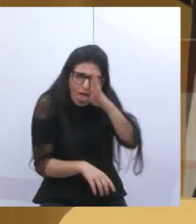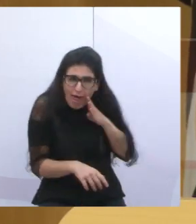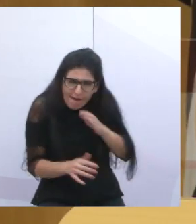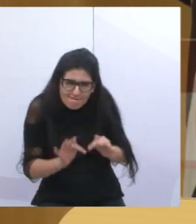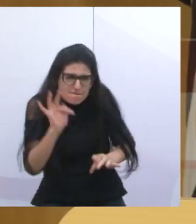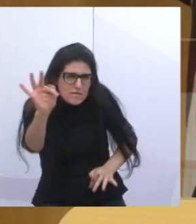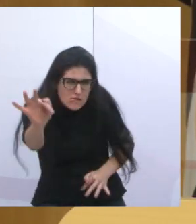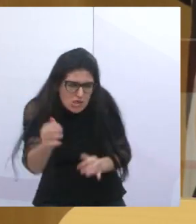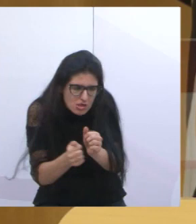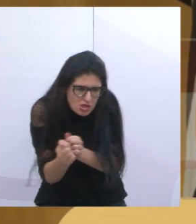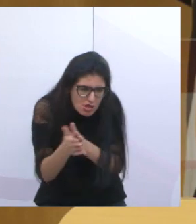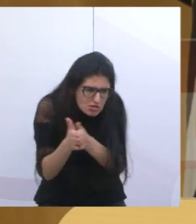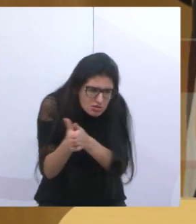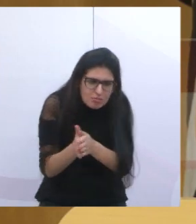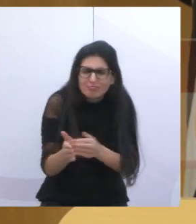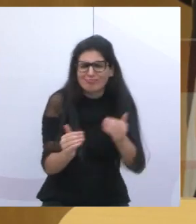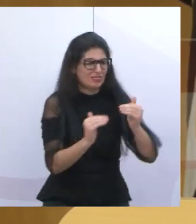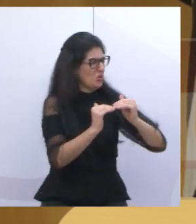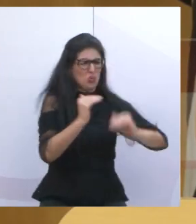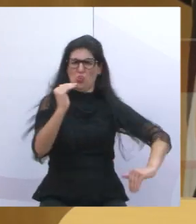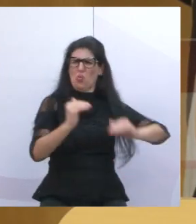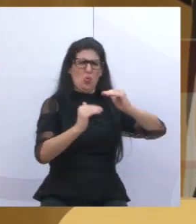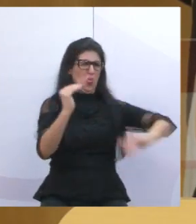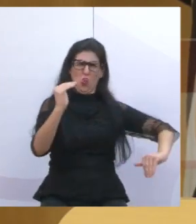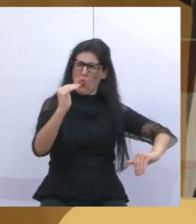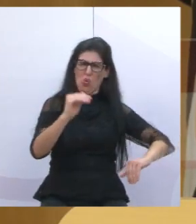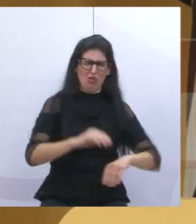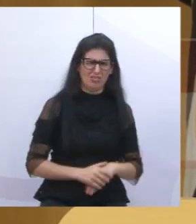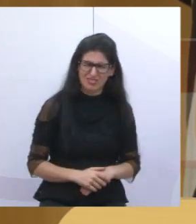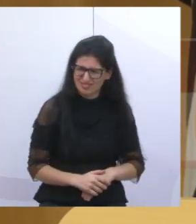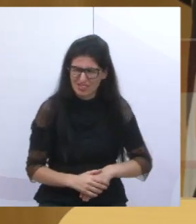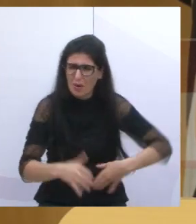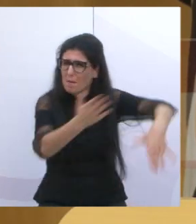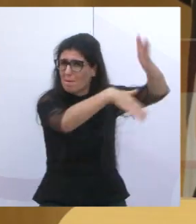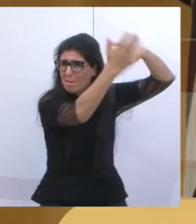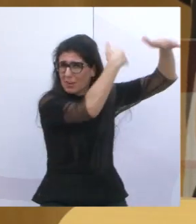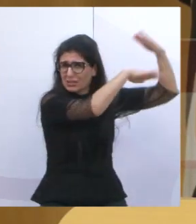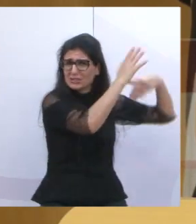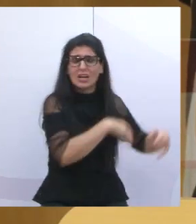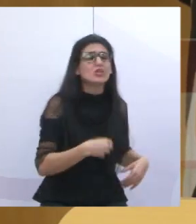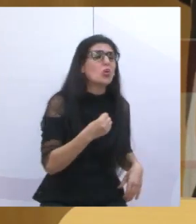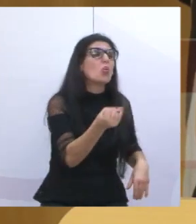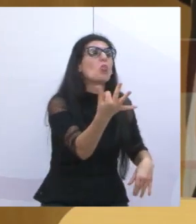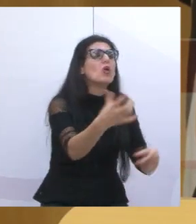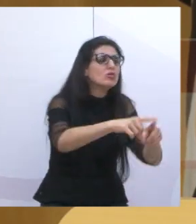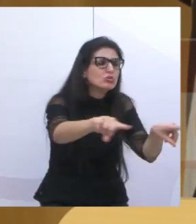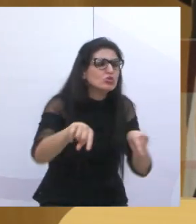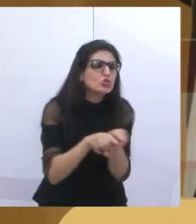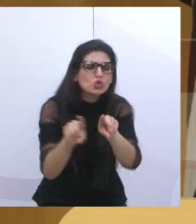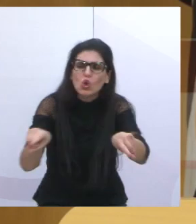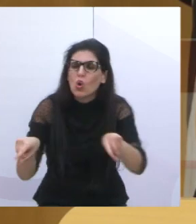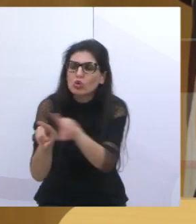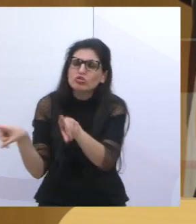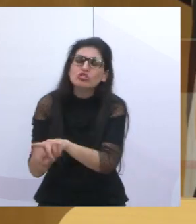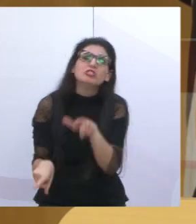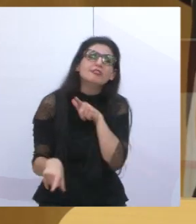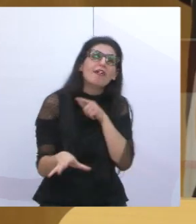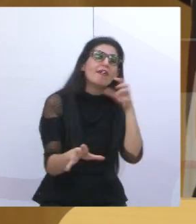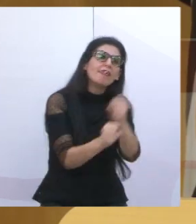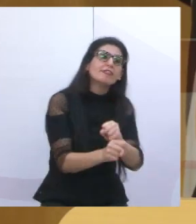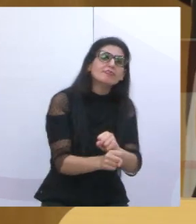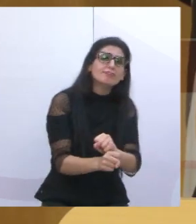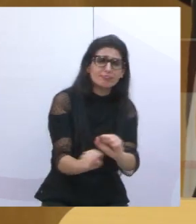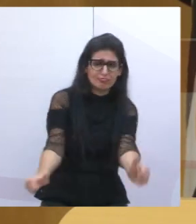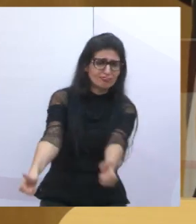Hamilton. Passar lá e ver quantos lotes ele tinha, ele não podia ser beneficiado daquele lote lá. E no Parque